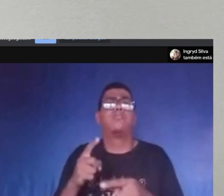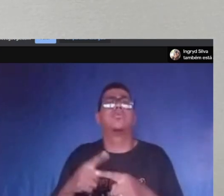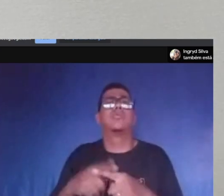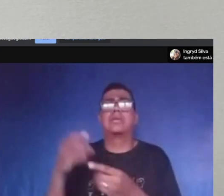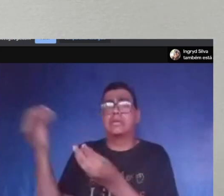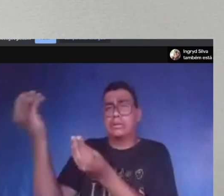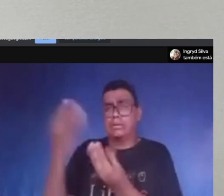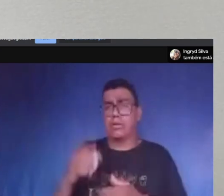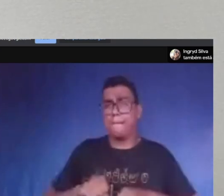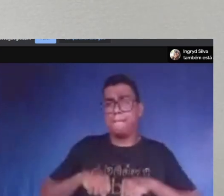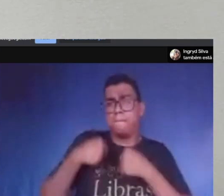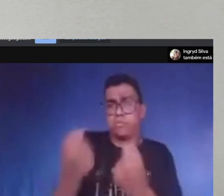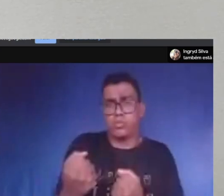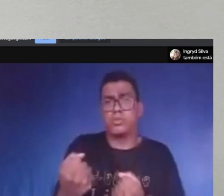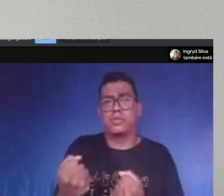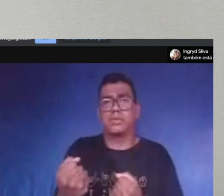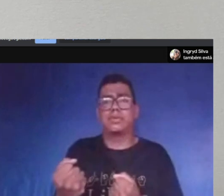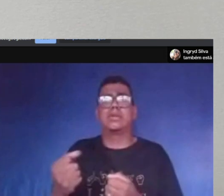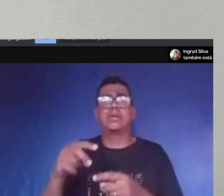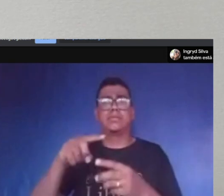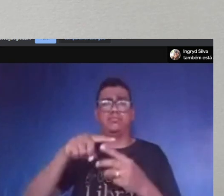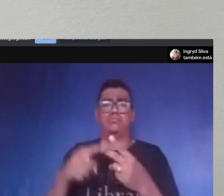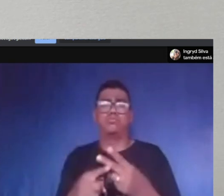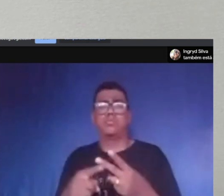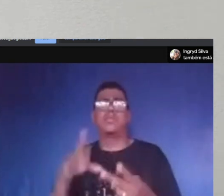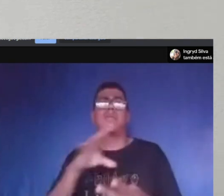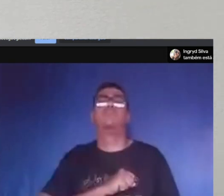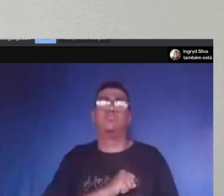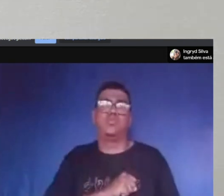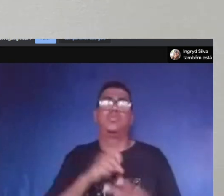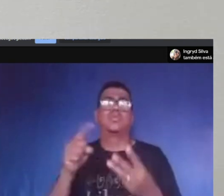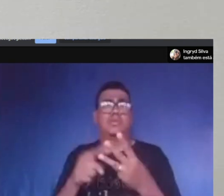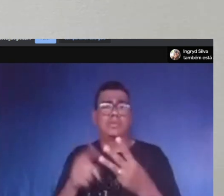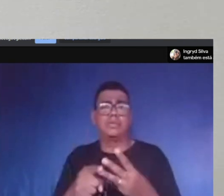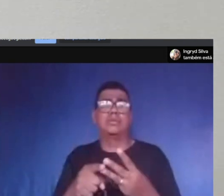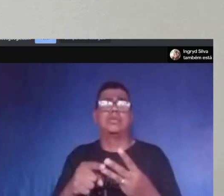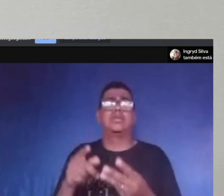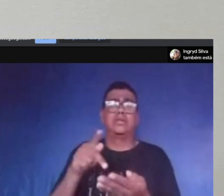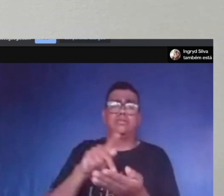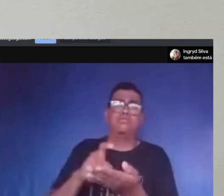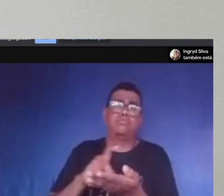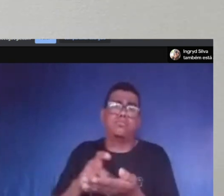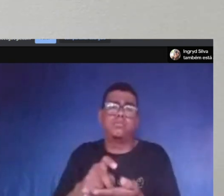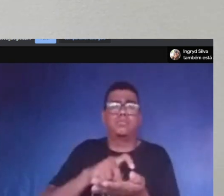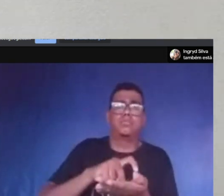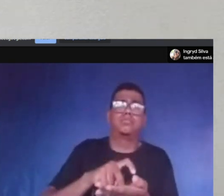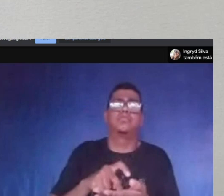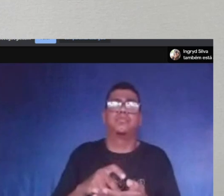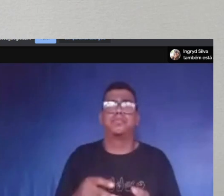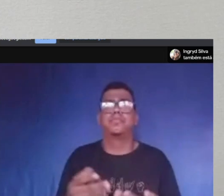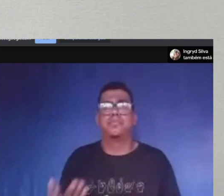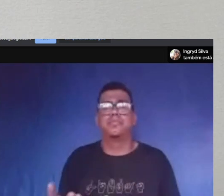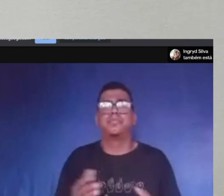meio às turbulências e mesmo em meio às dificuldades. Então, a terceira palavra do texto que nós lemos nessa noite, que é o texto de Missões Mundiais,